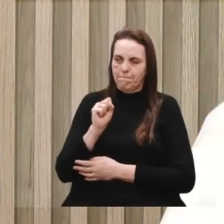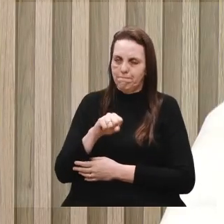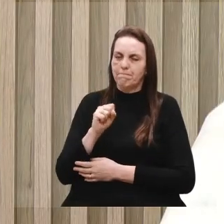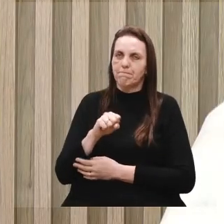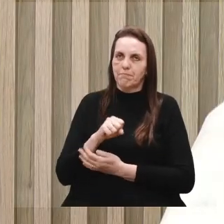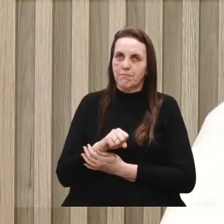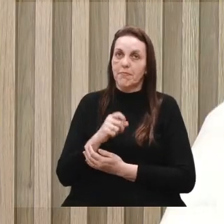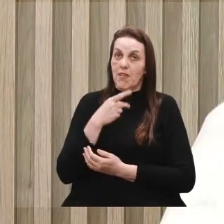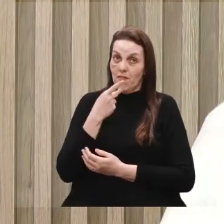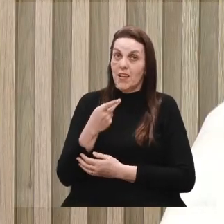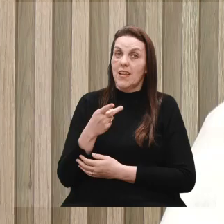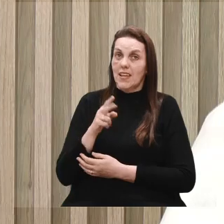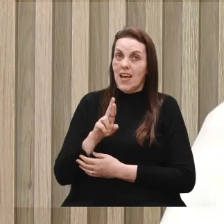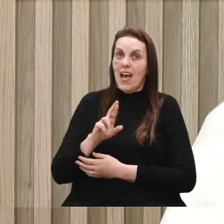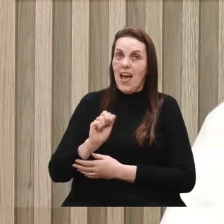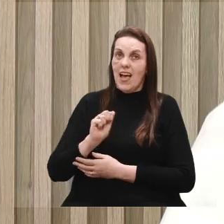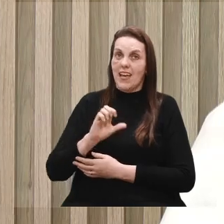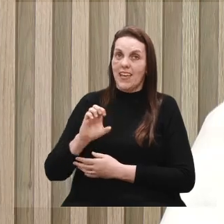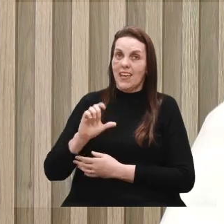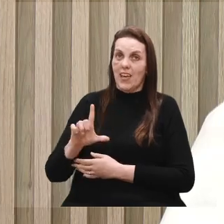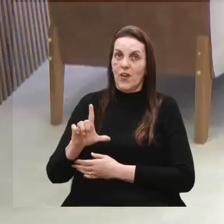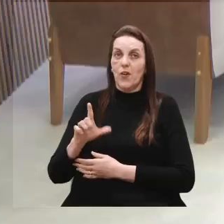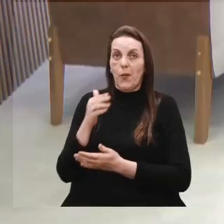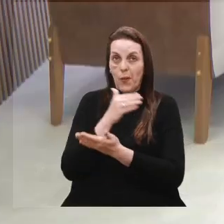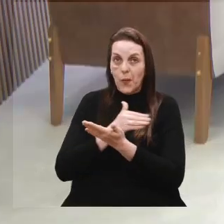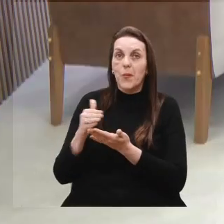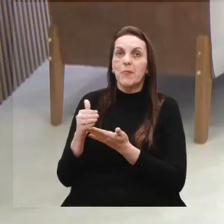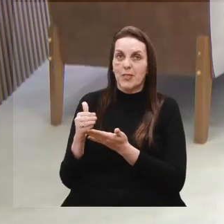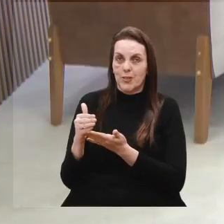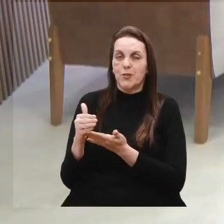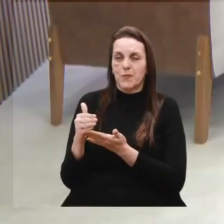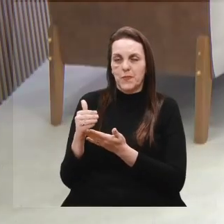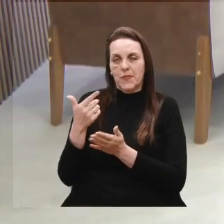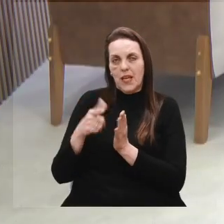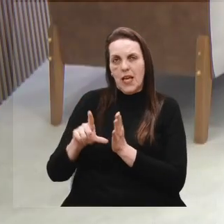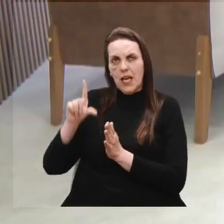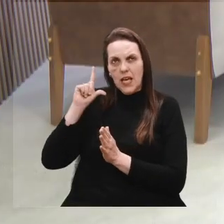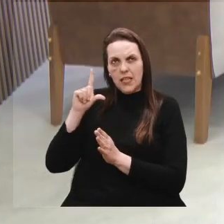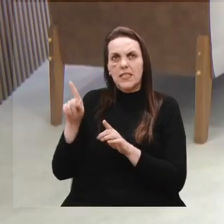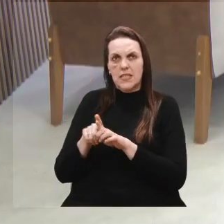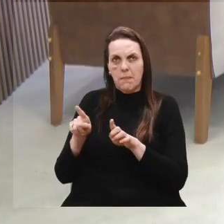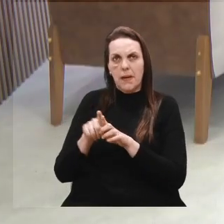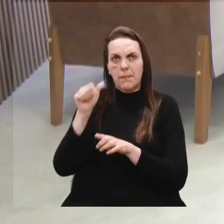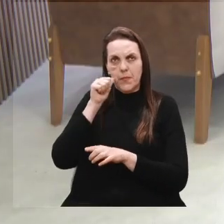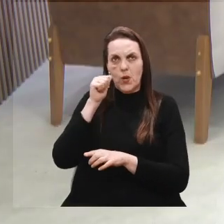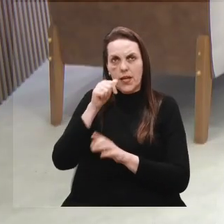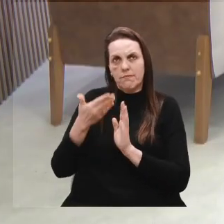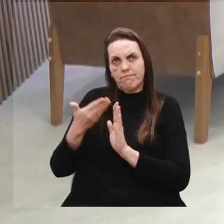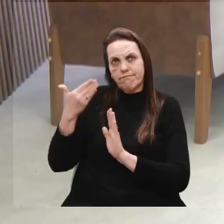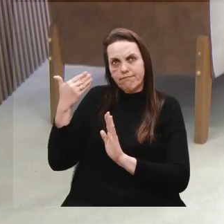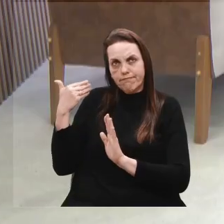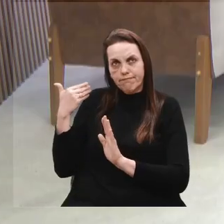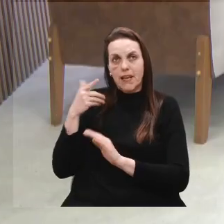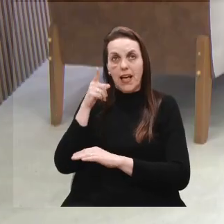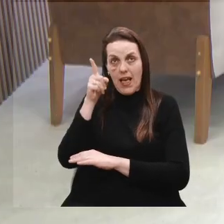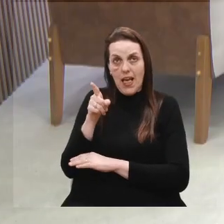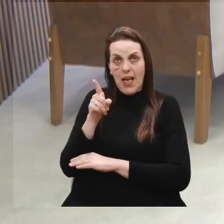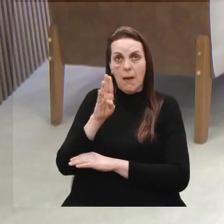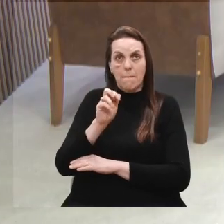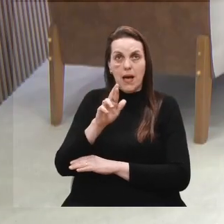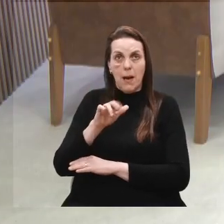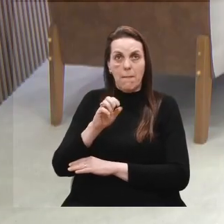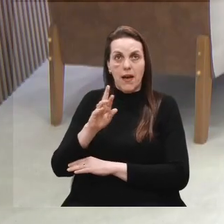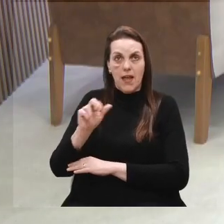disse, a Raquel deu início, né, outras antes também, né, mas isso que a Bárbara